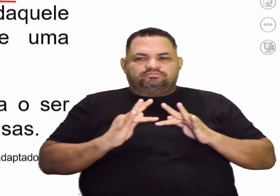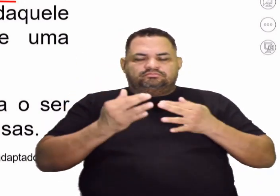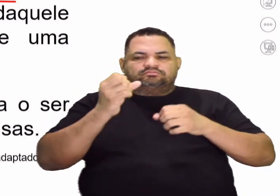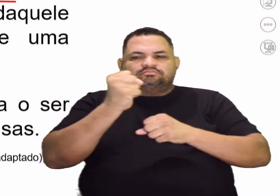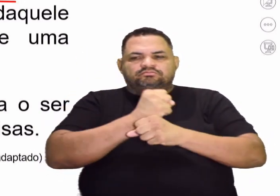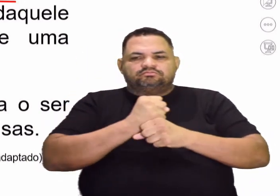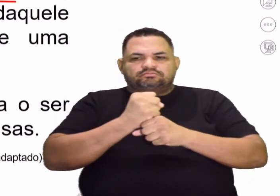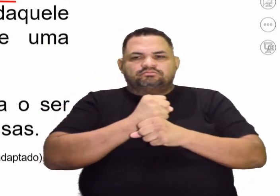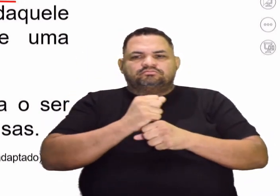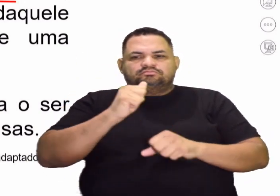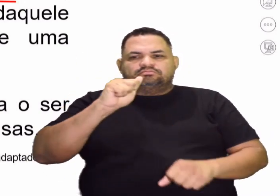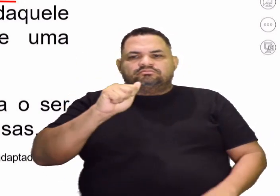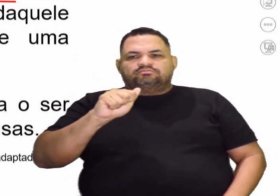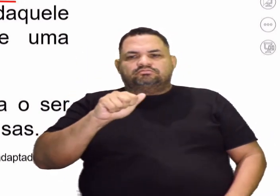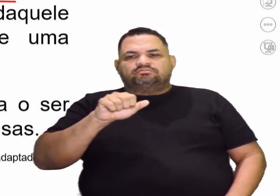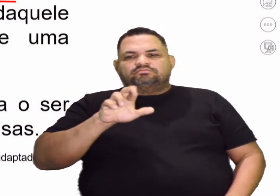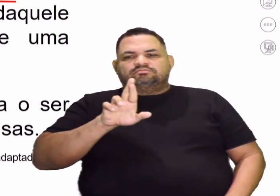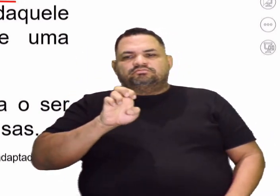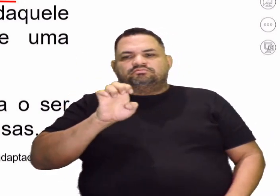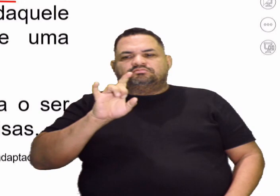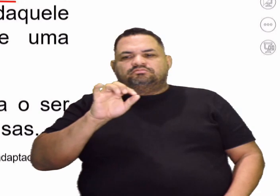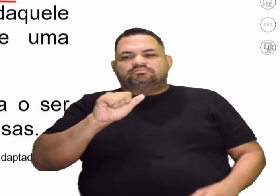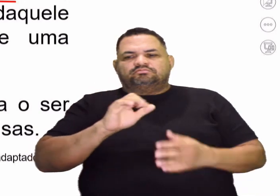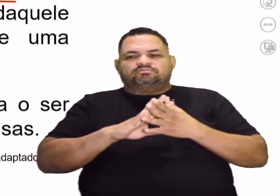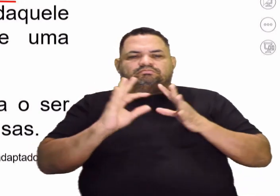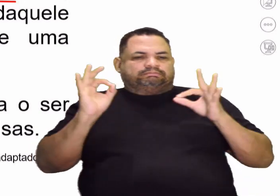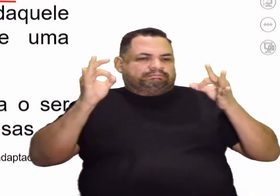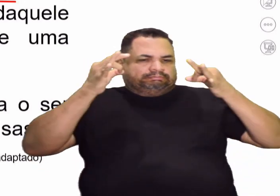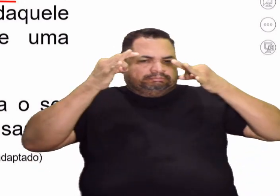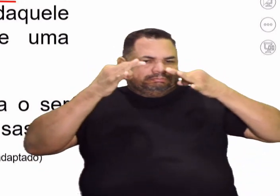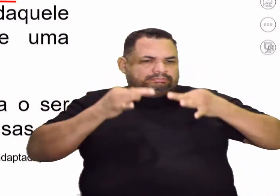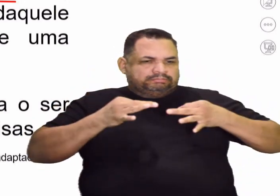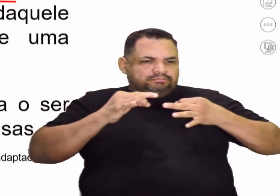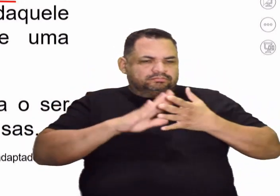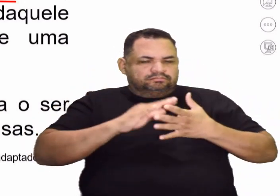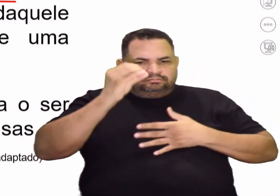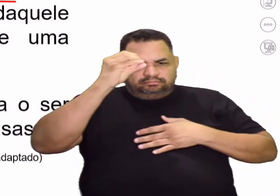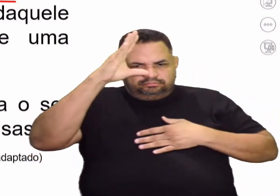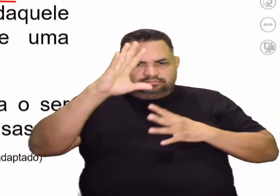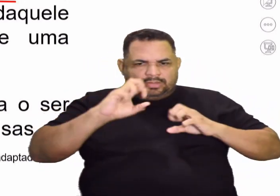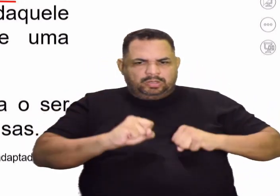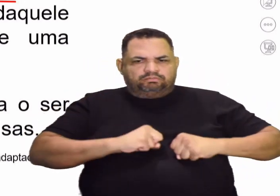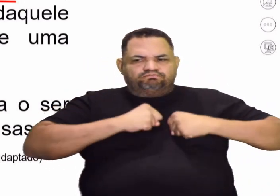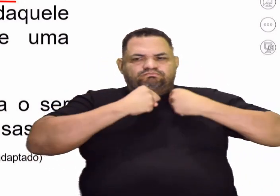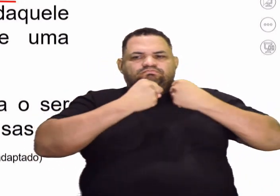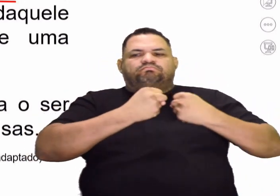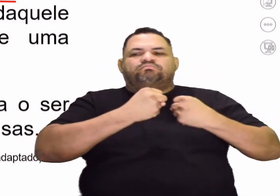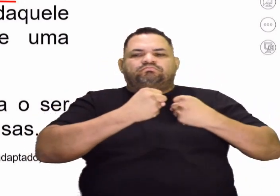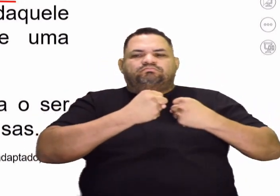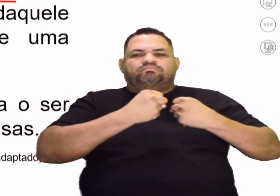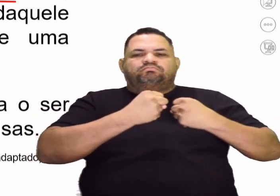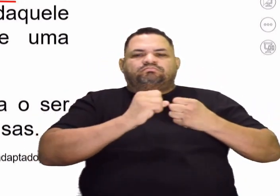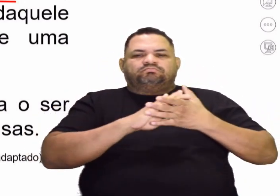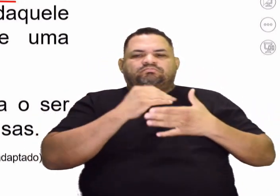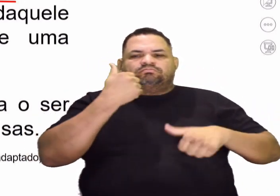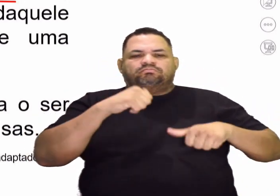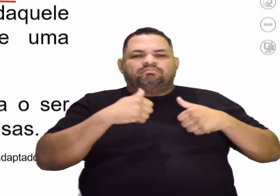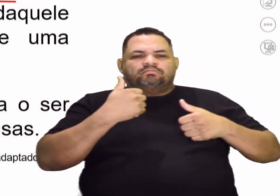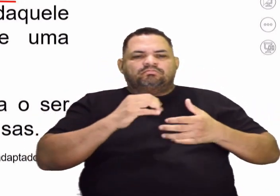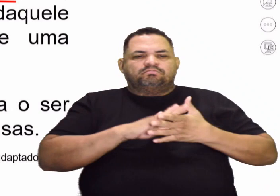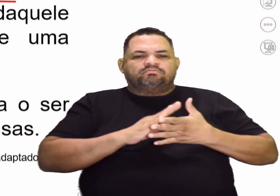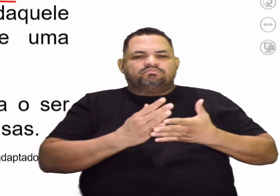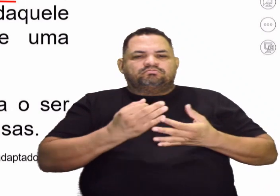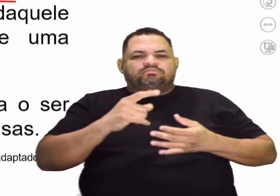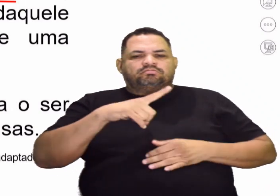ano, areté, né, de excelência, de conhecimento, ou coragem. Qualidade daquele que